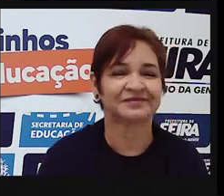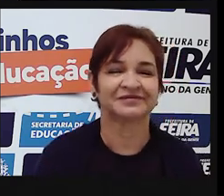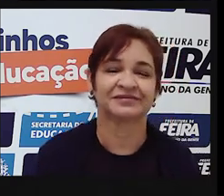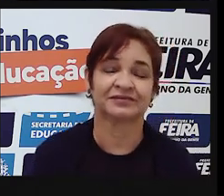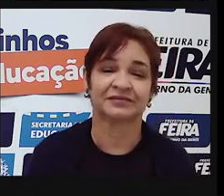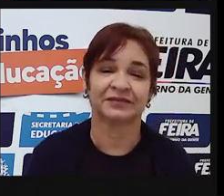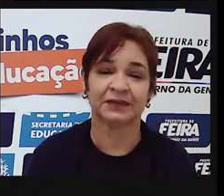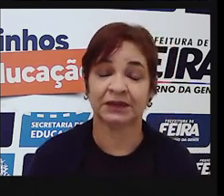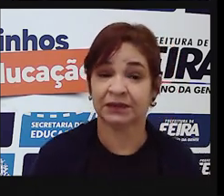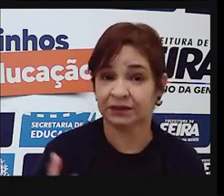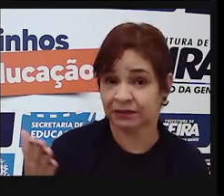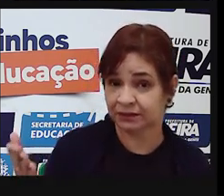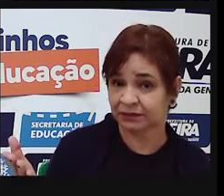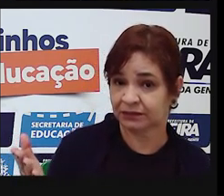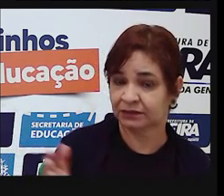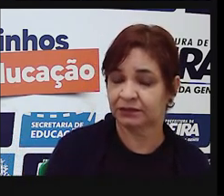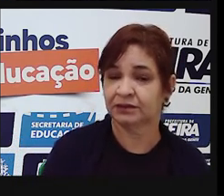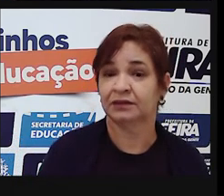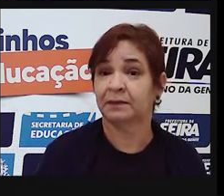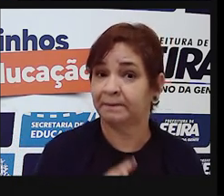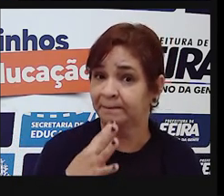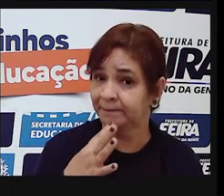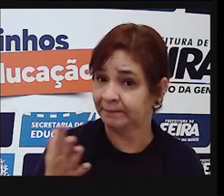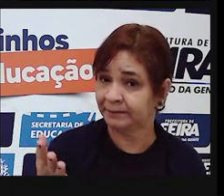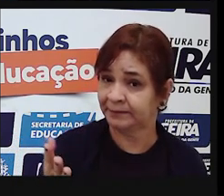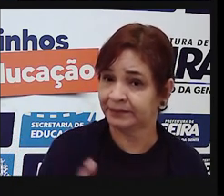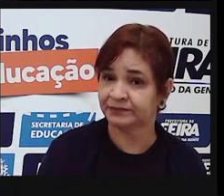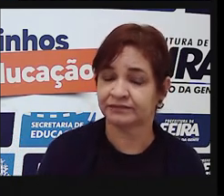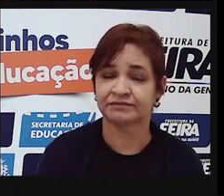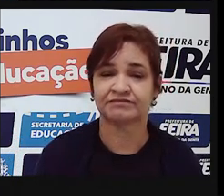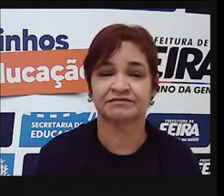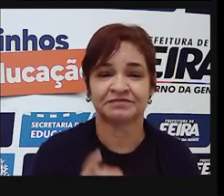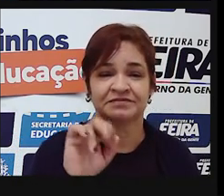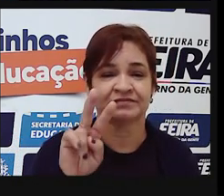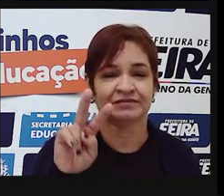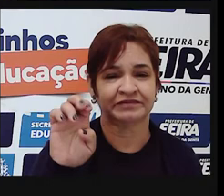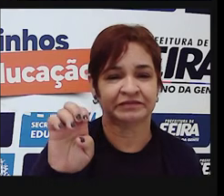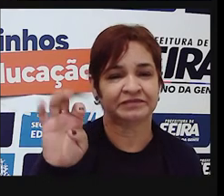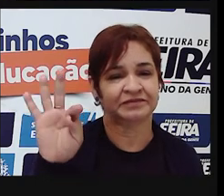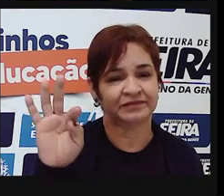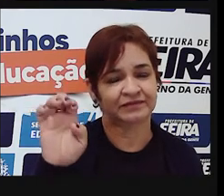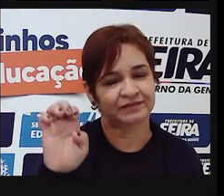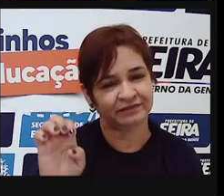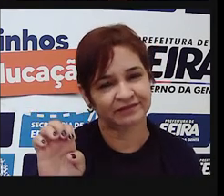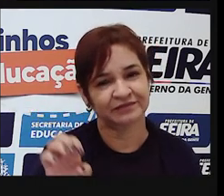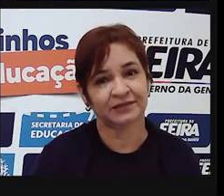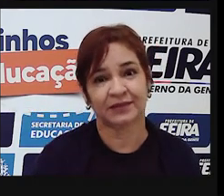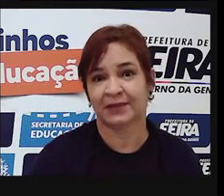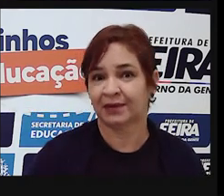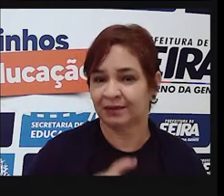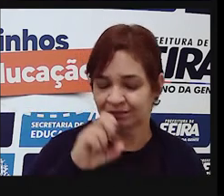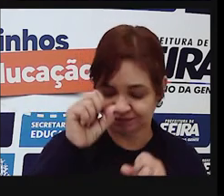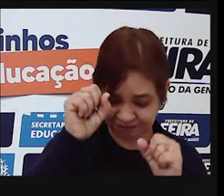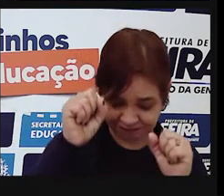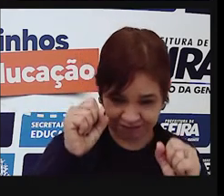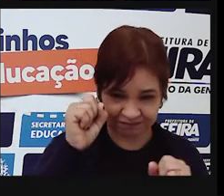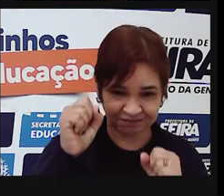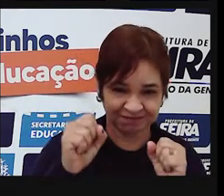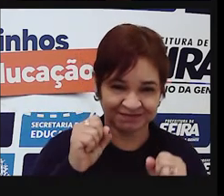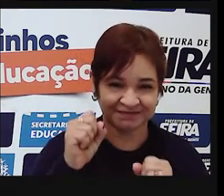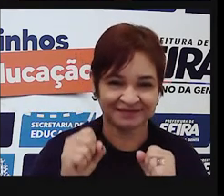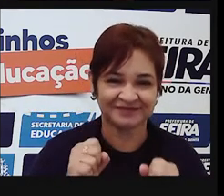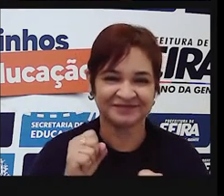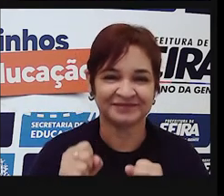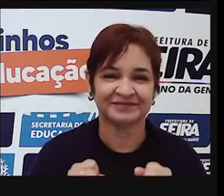Essa aí ninguém conhece, né? Ivete Sangalo, o furacão baiano que